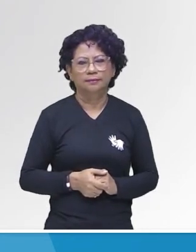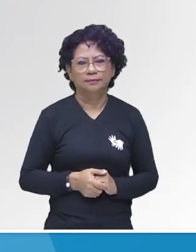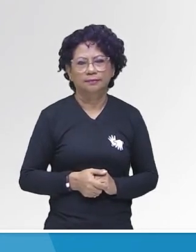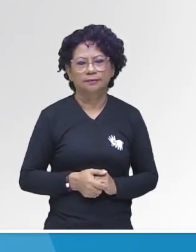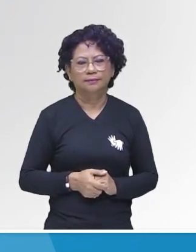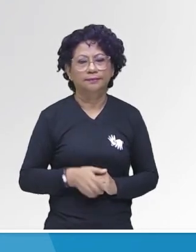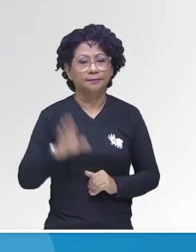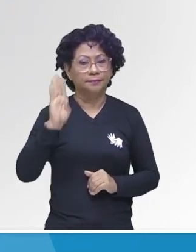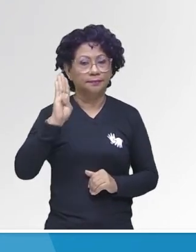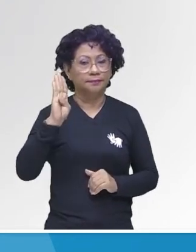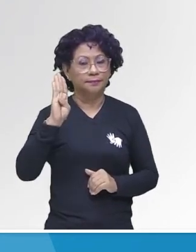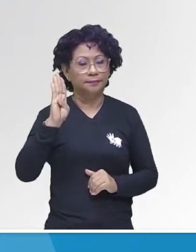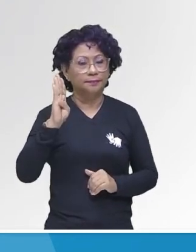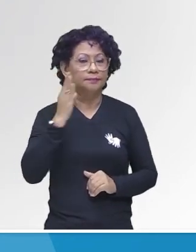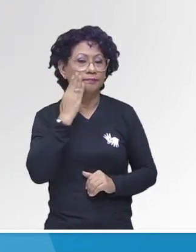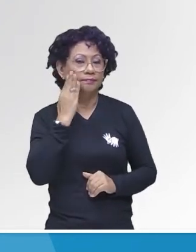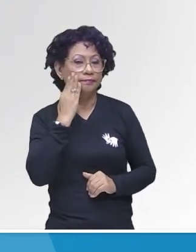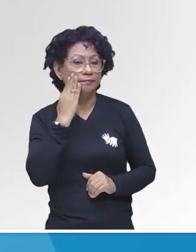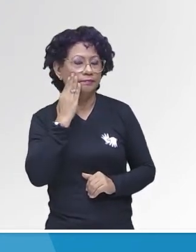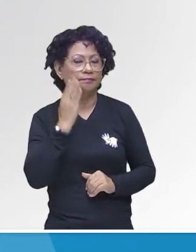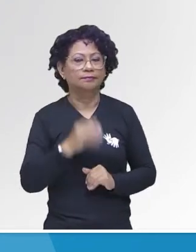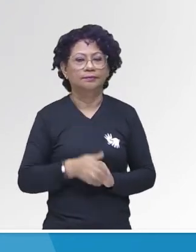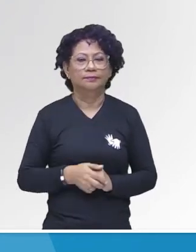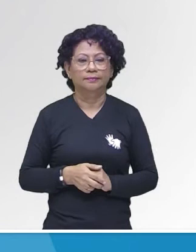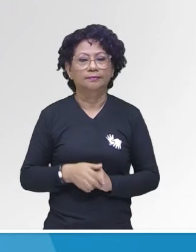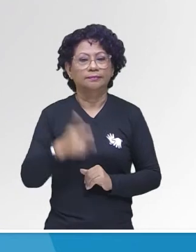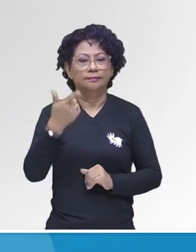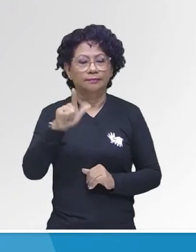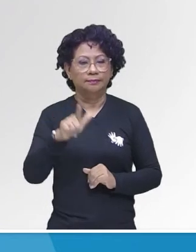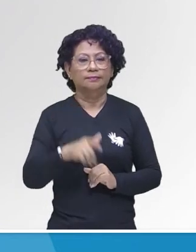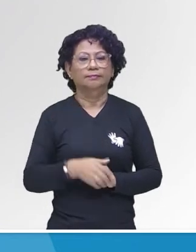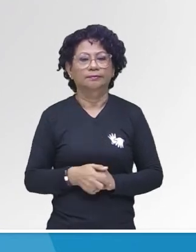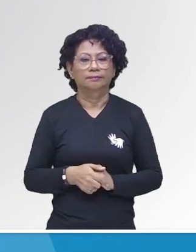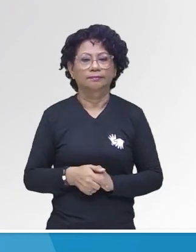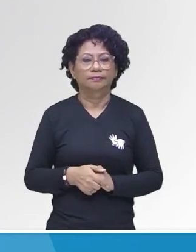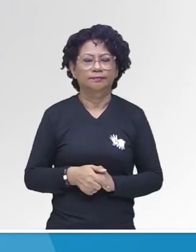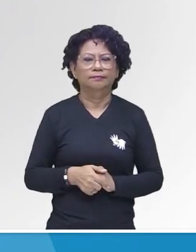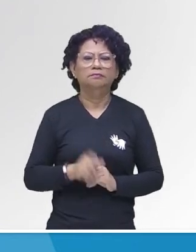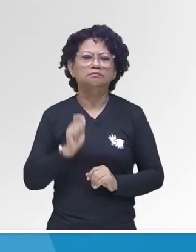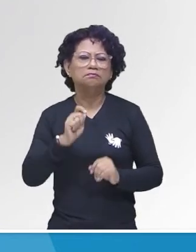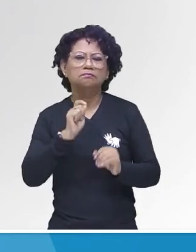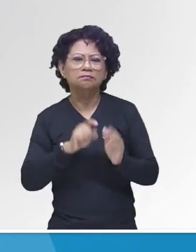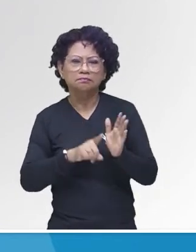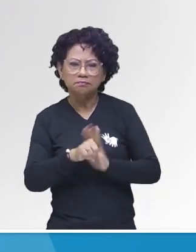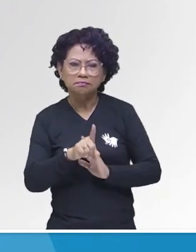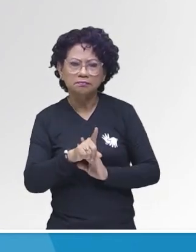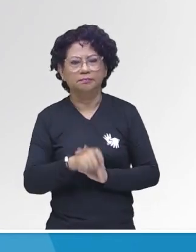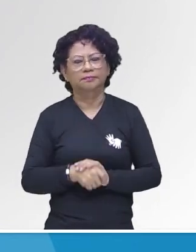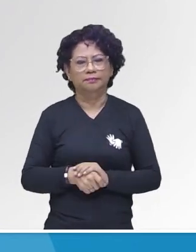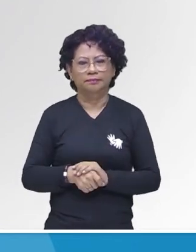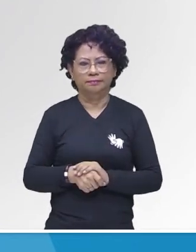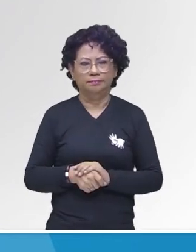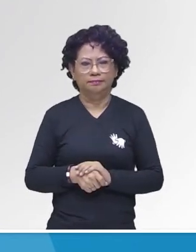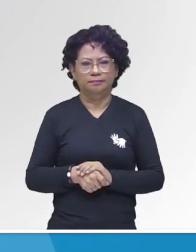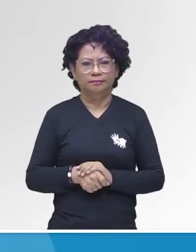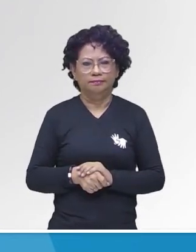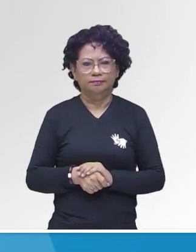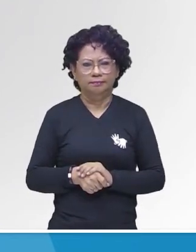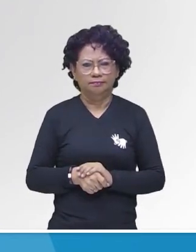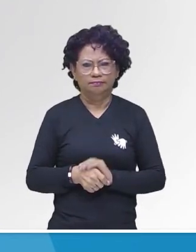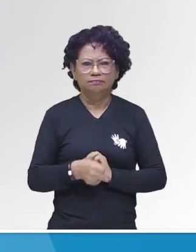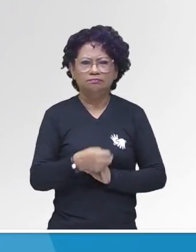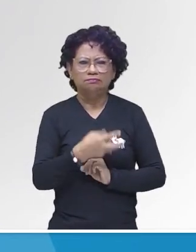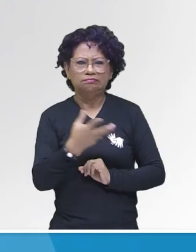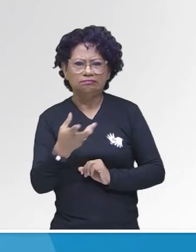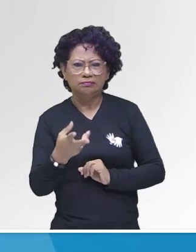Ok? Vamos analisar novamente aí a letra B, ó. Ela pergunta assim, ó, cada vértice da